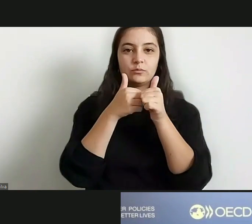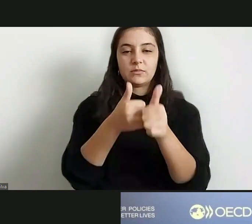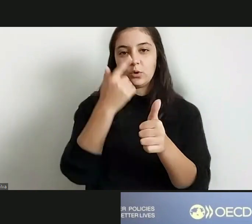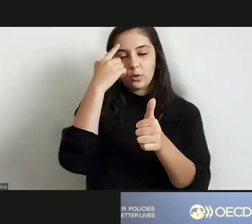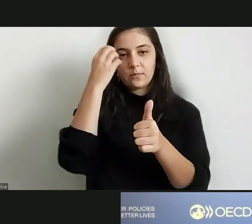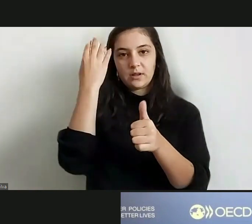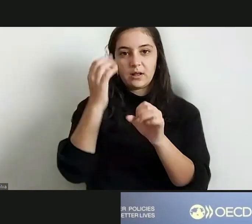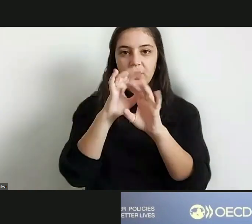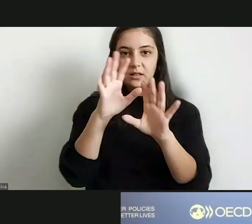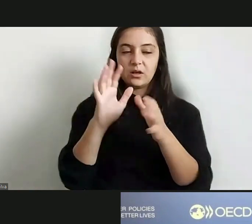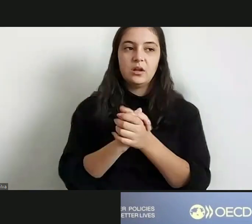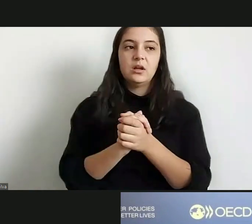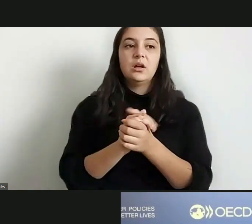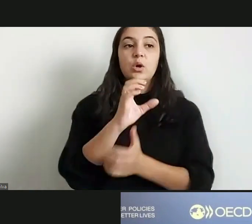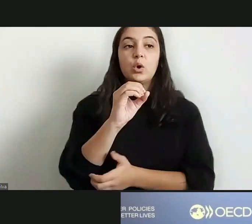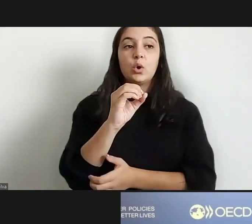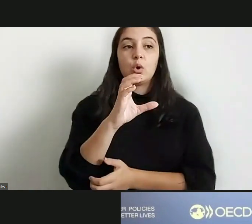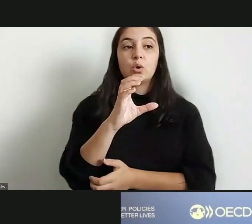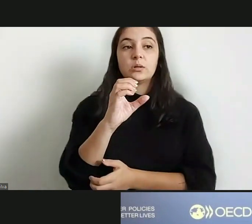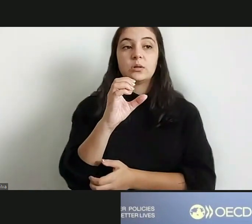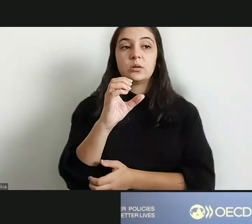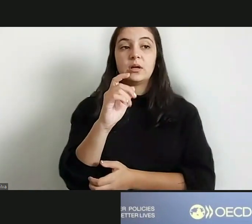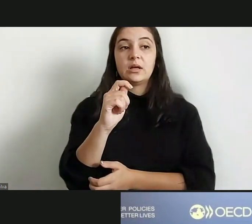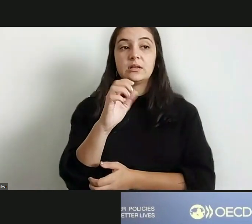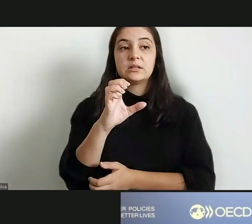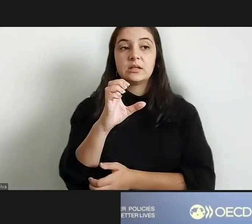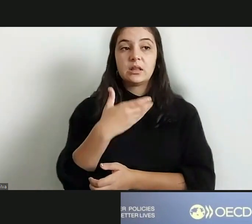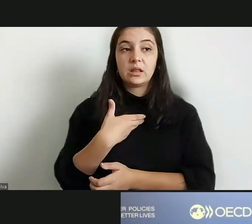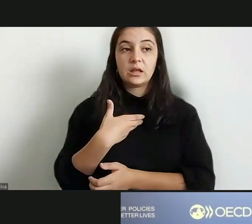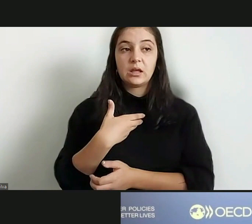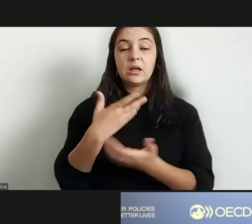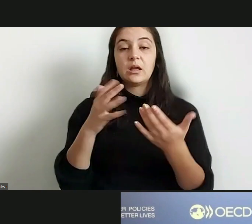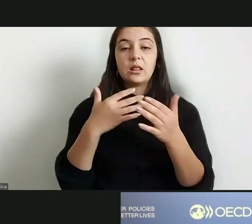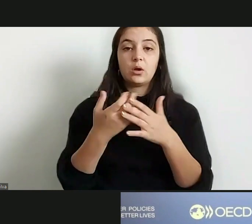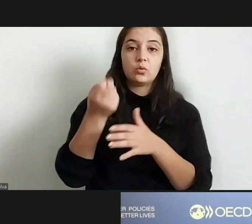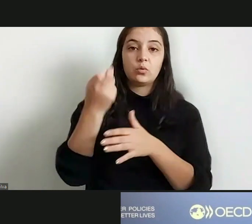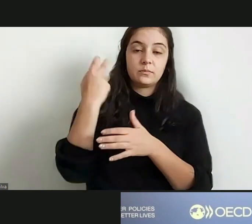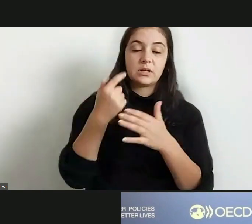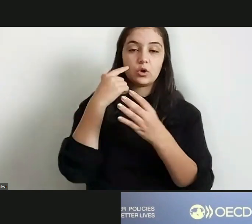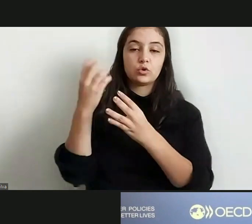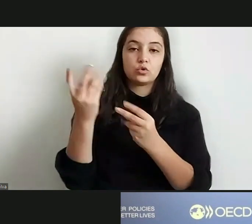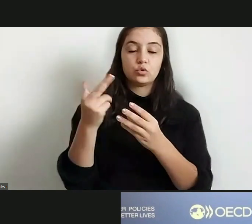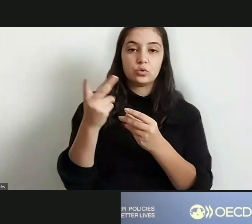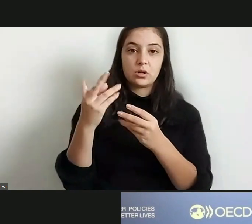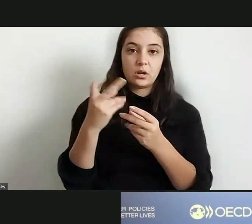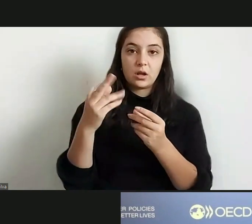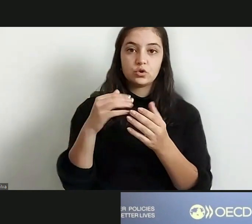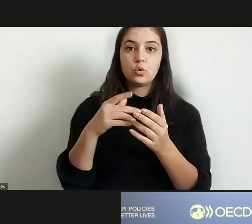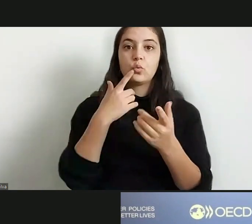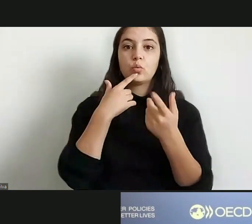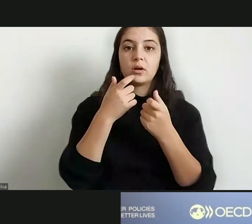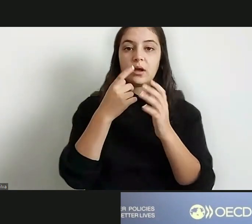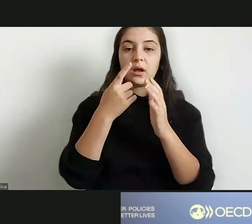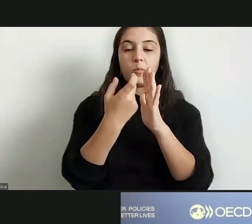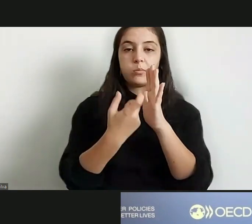A OCDE, dizer-vos que a OCDE apresentou publicamente em julho passado os resultados de um primeiro inquérito realizado sobre